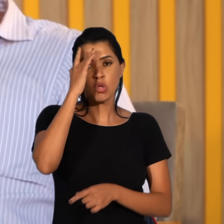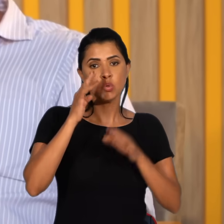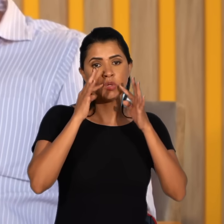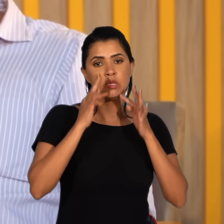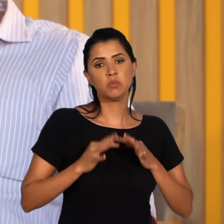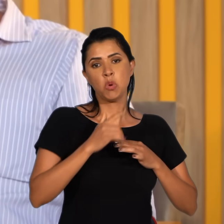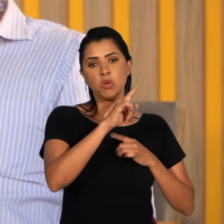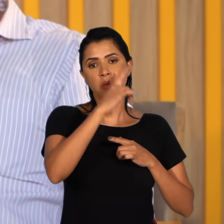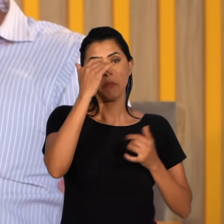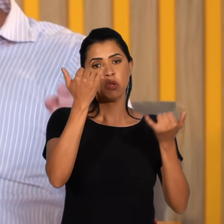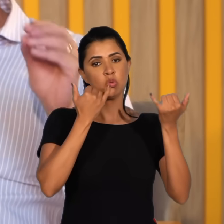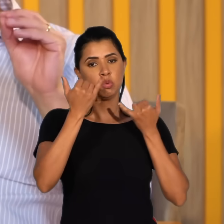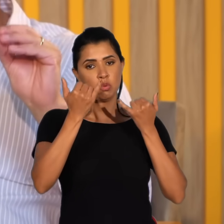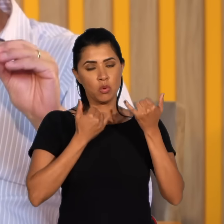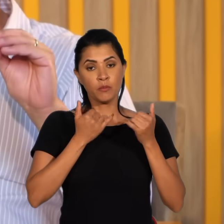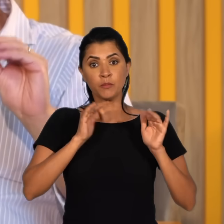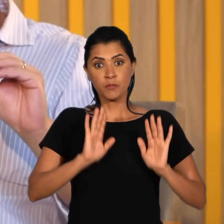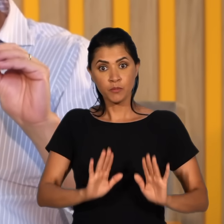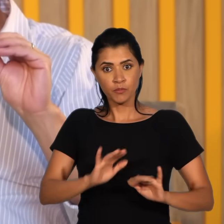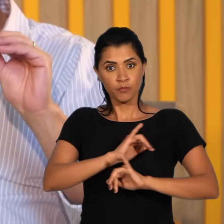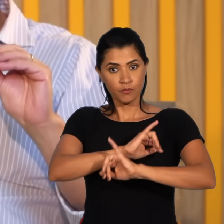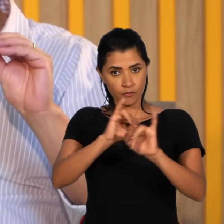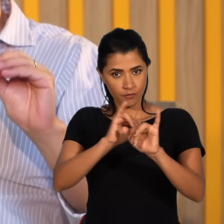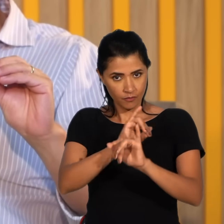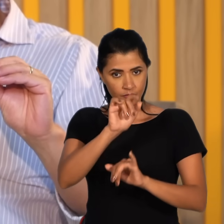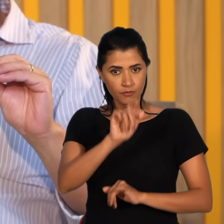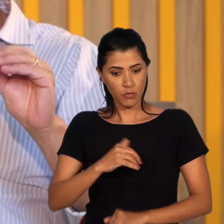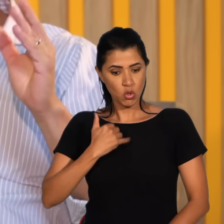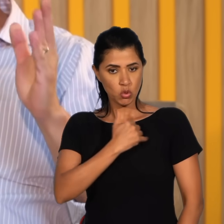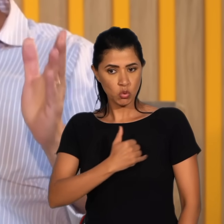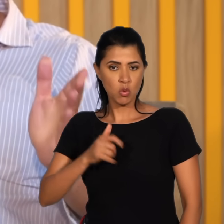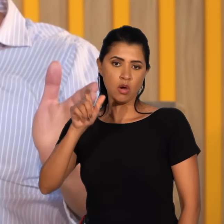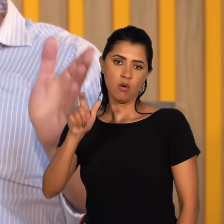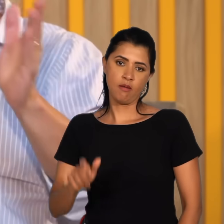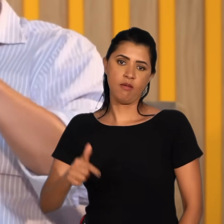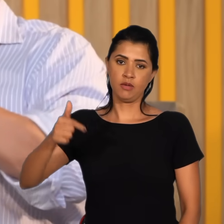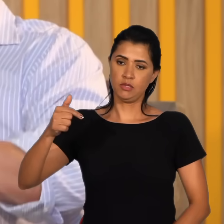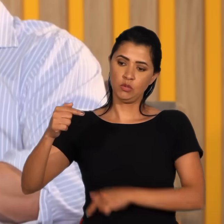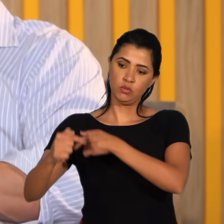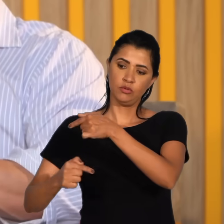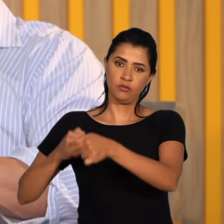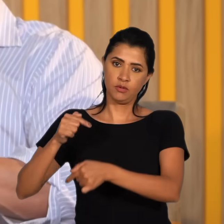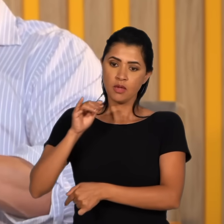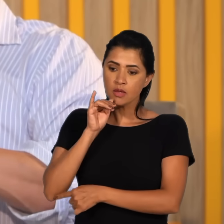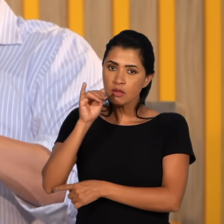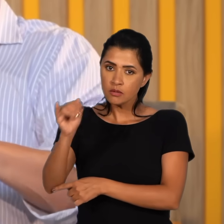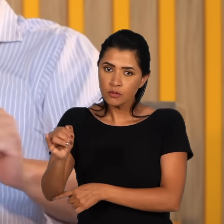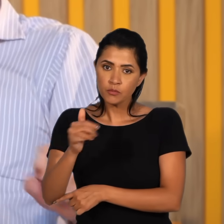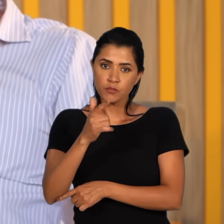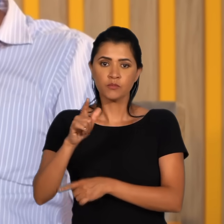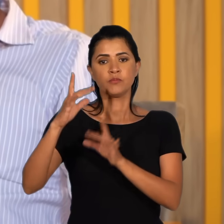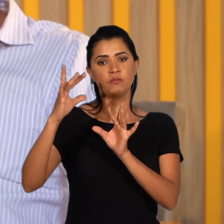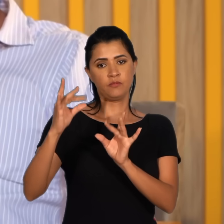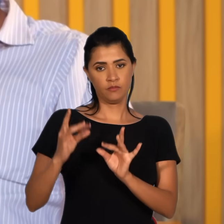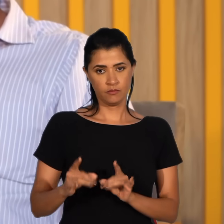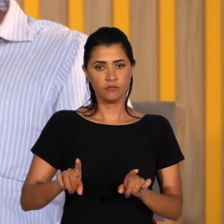do testemunho de outros então o público alvo do Evangelho de João é Justamente a segunda geração e um